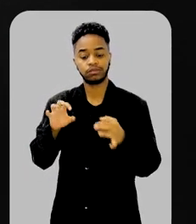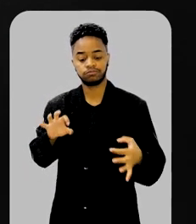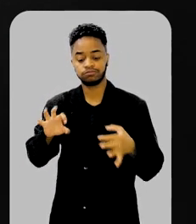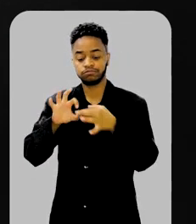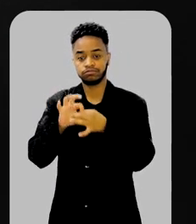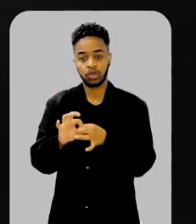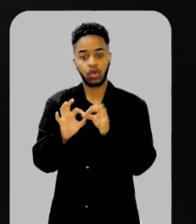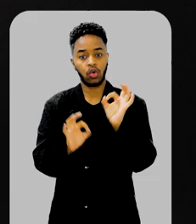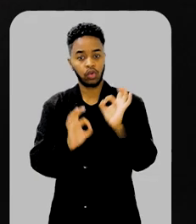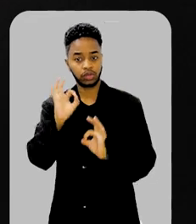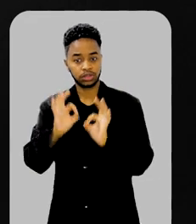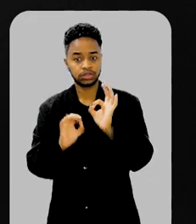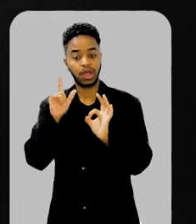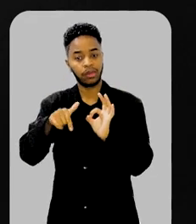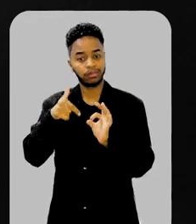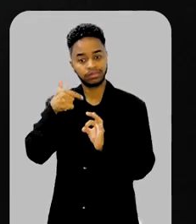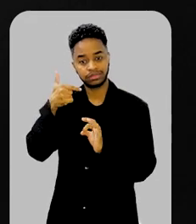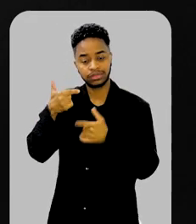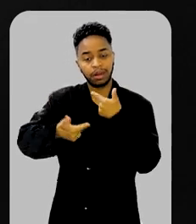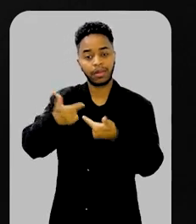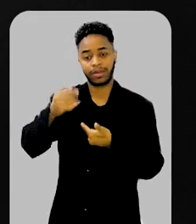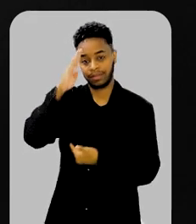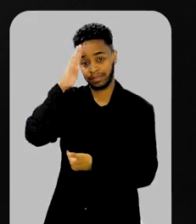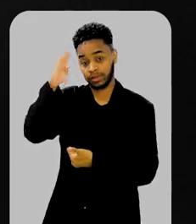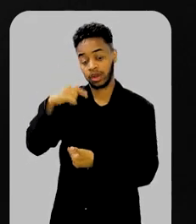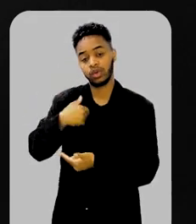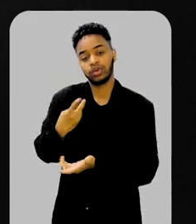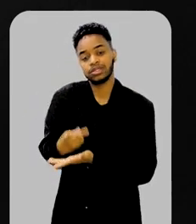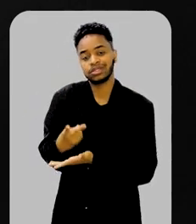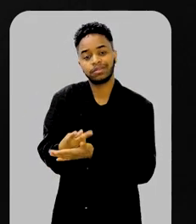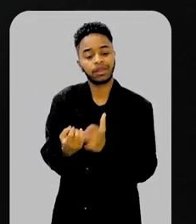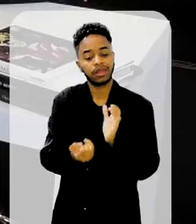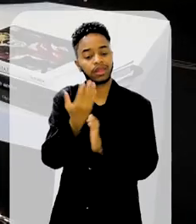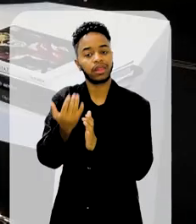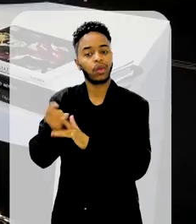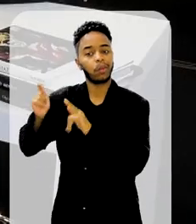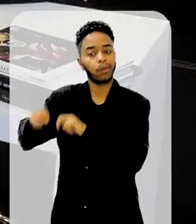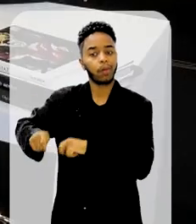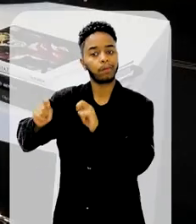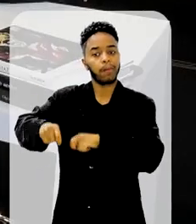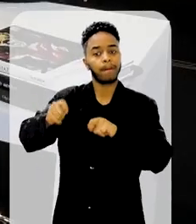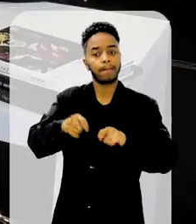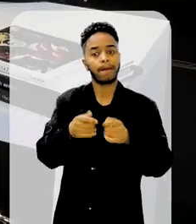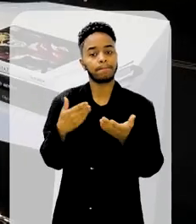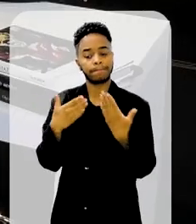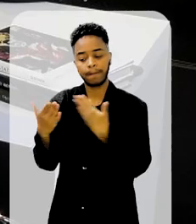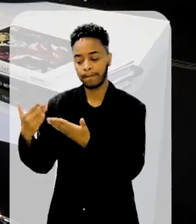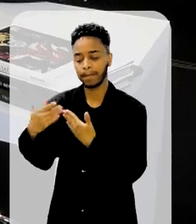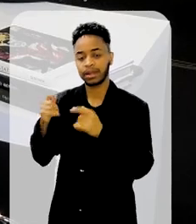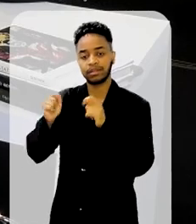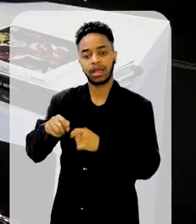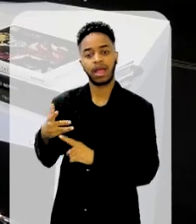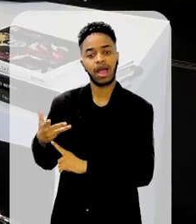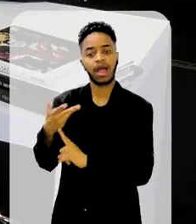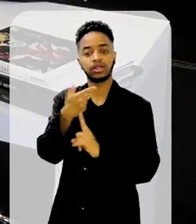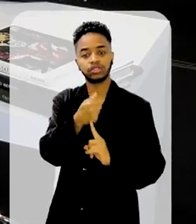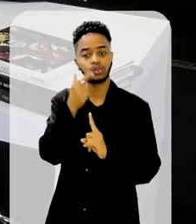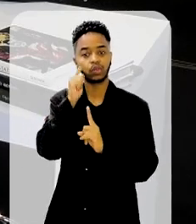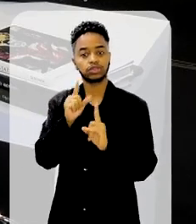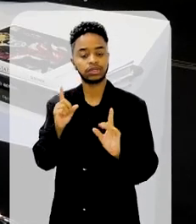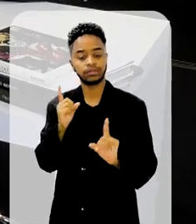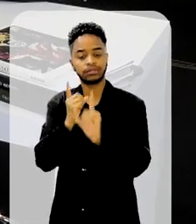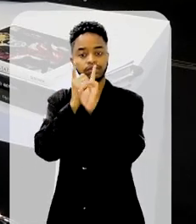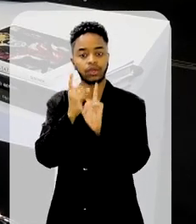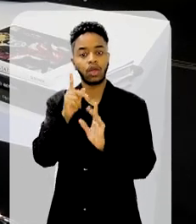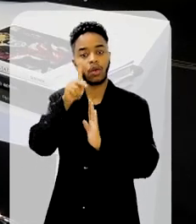construção da ponte como Nossa via de trabalho eu falo que eu sou sempre um construtor de possibilidades e Pontes pros artistas poderem chegar